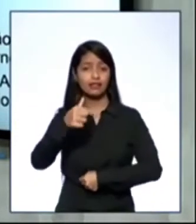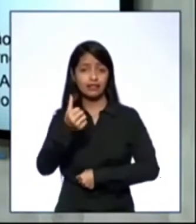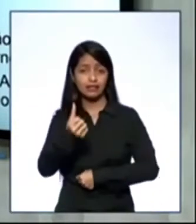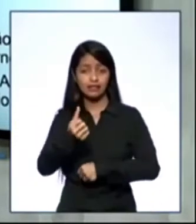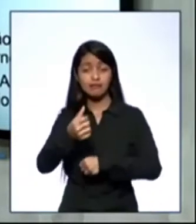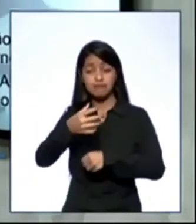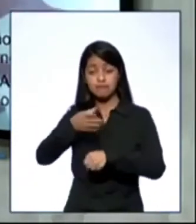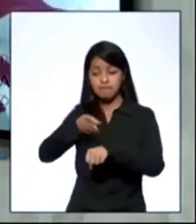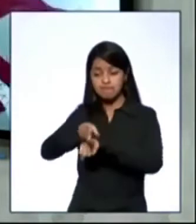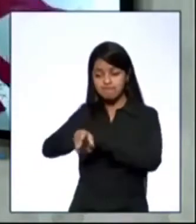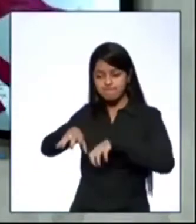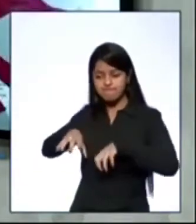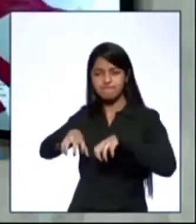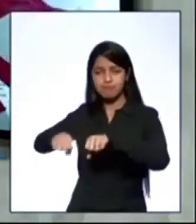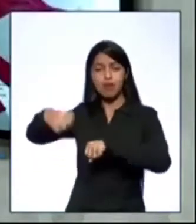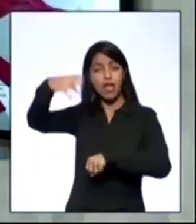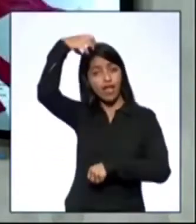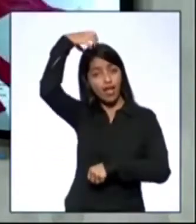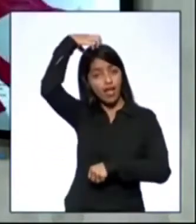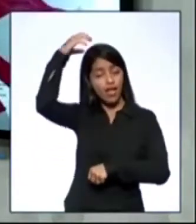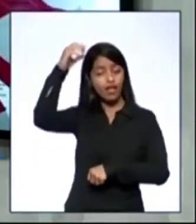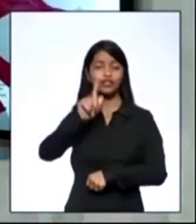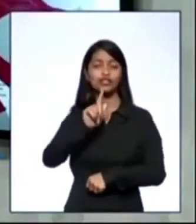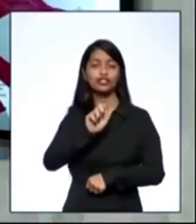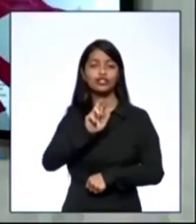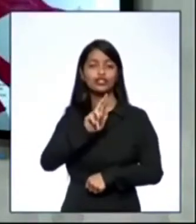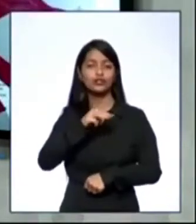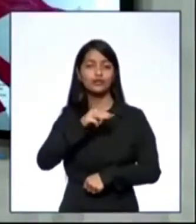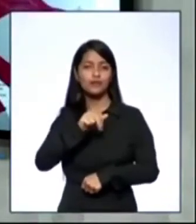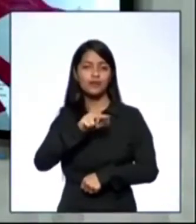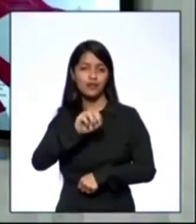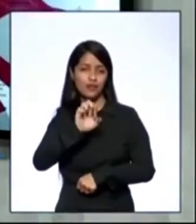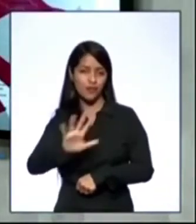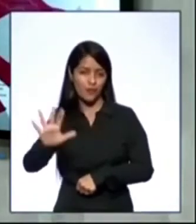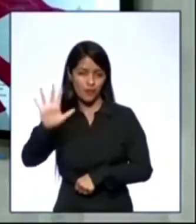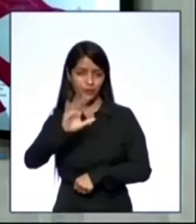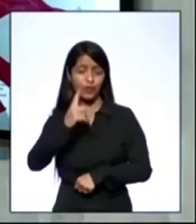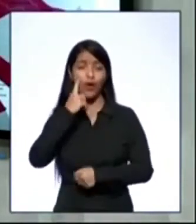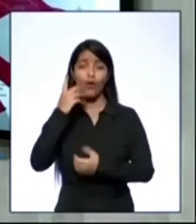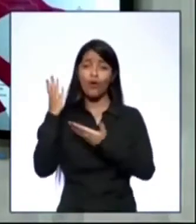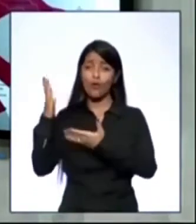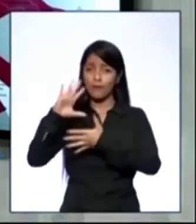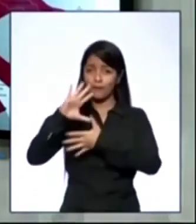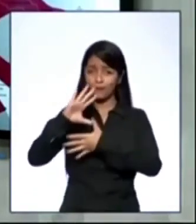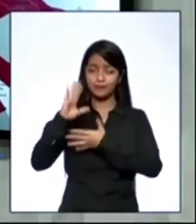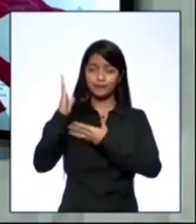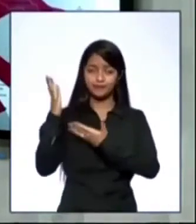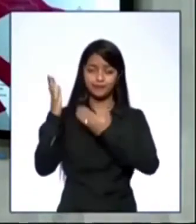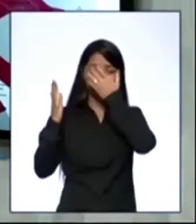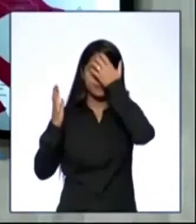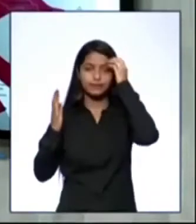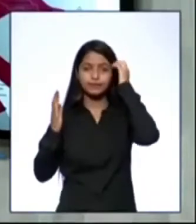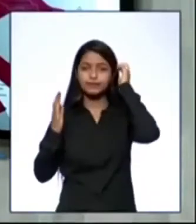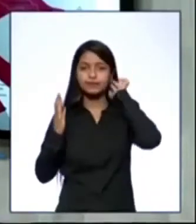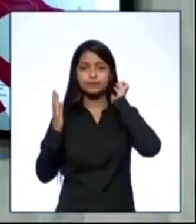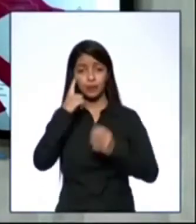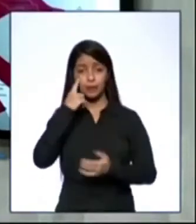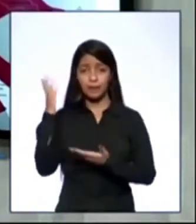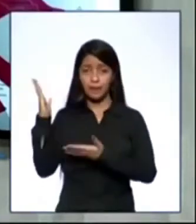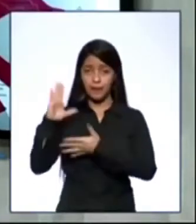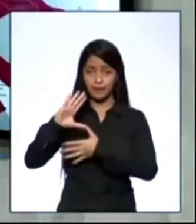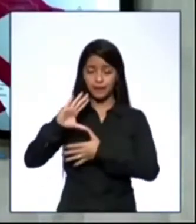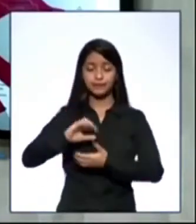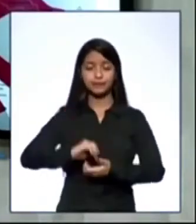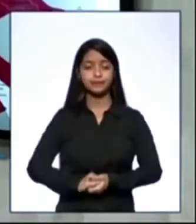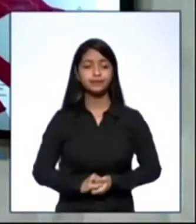Europa Ocidental. Galera, dá uma olhada nesse mapa. Vem cá, presta atenção aqui. Olha esse mapa. Esse